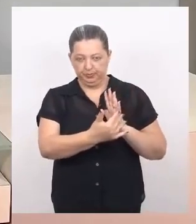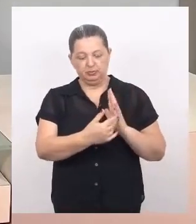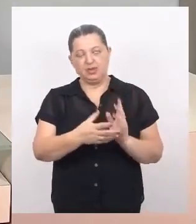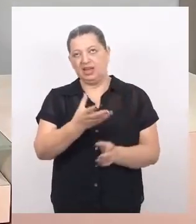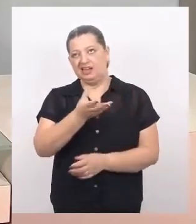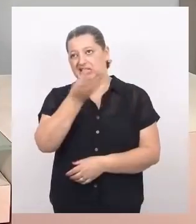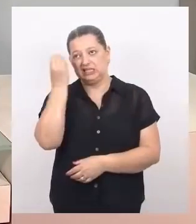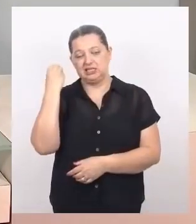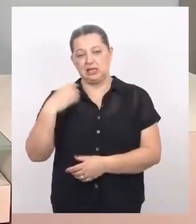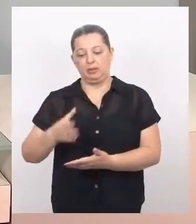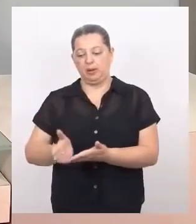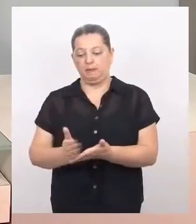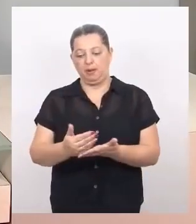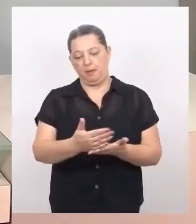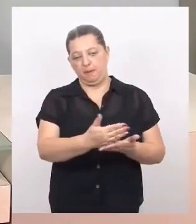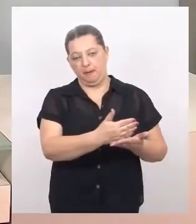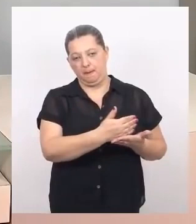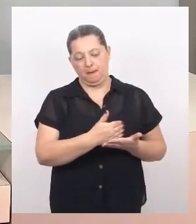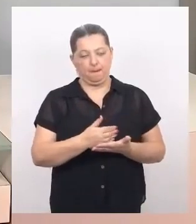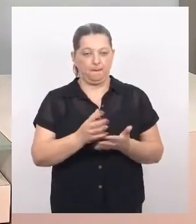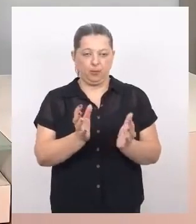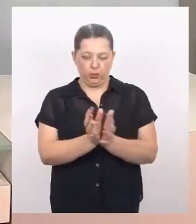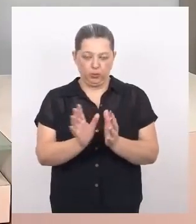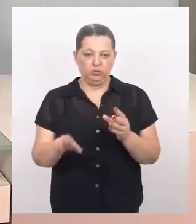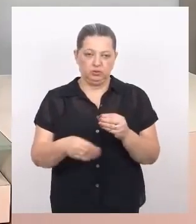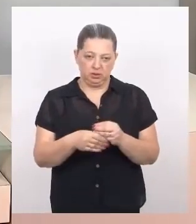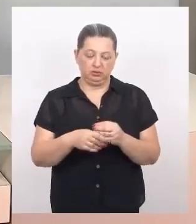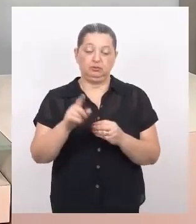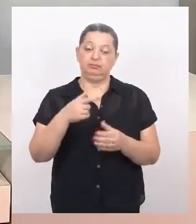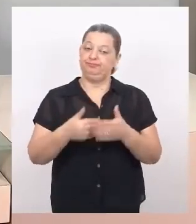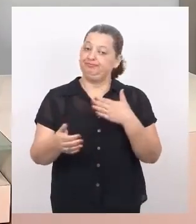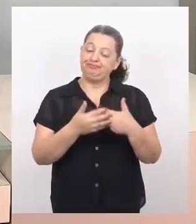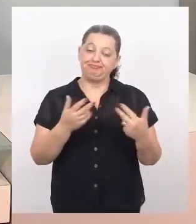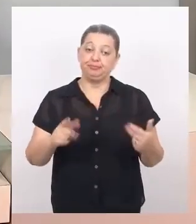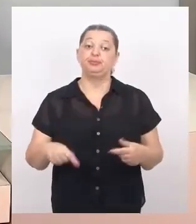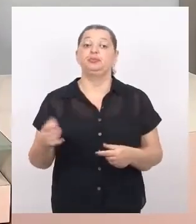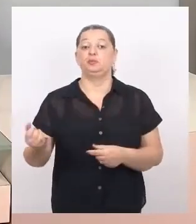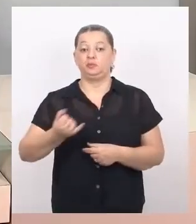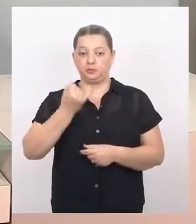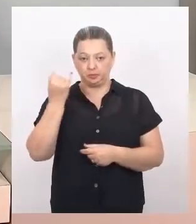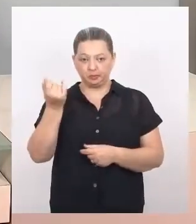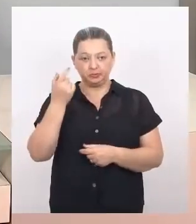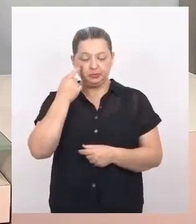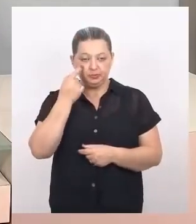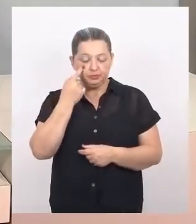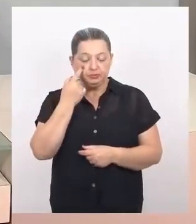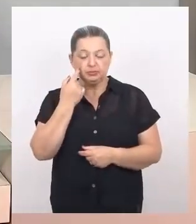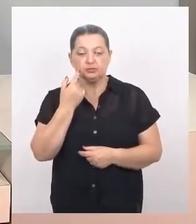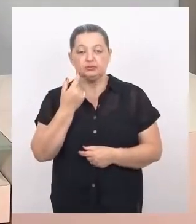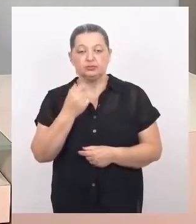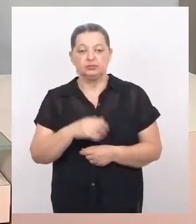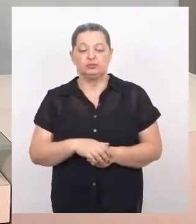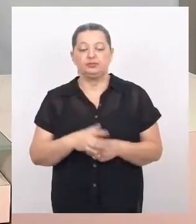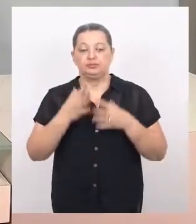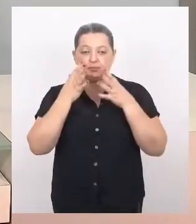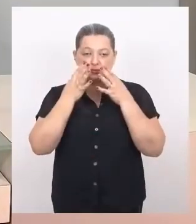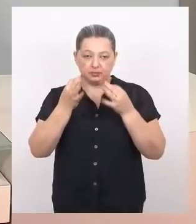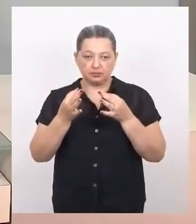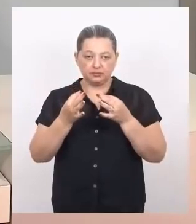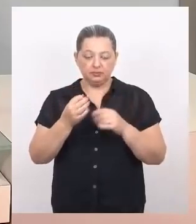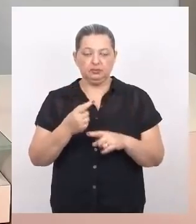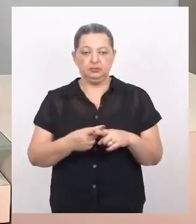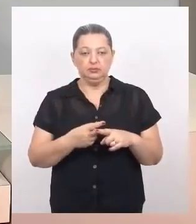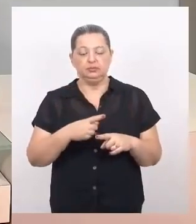de coletar as turmas da expansão ou qualquer coisa, é muito importante que vocês verifiquem isso, porque a atribuição terá